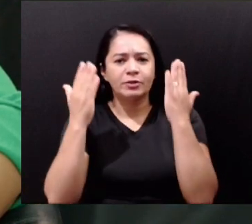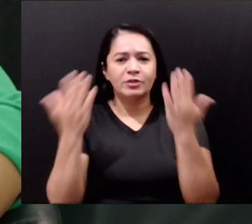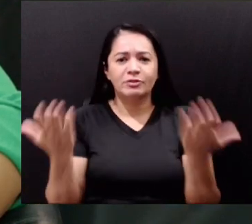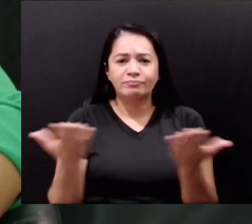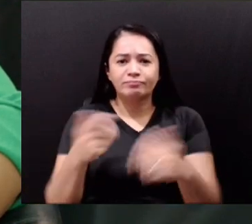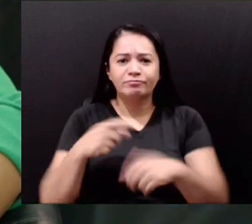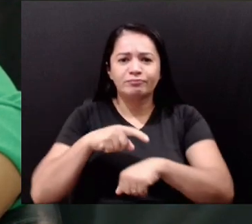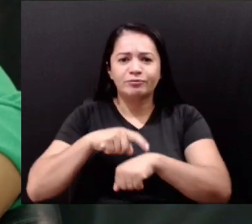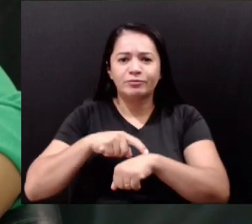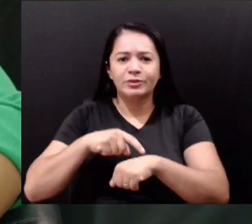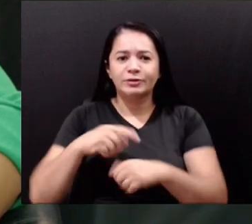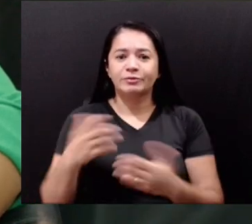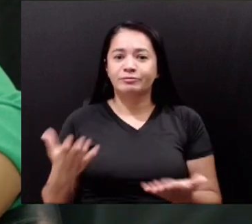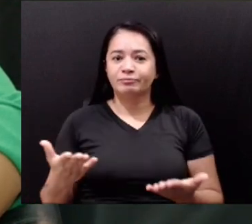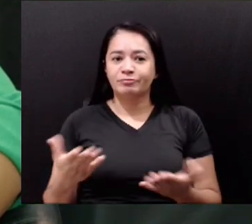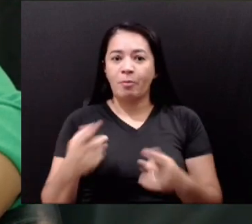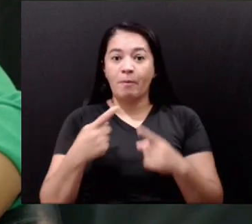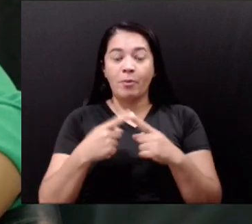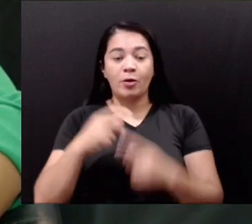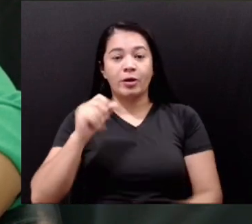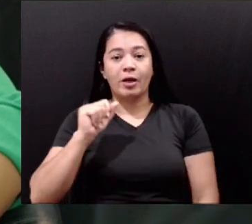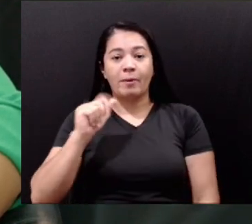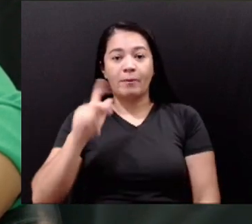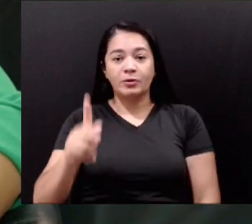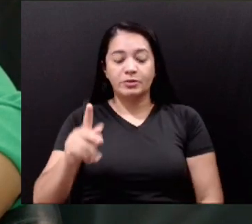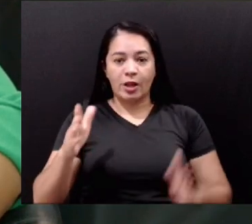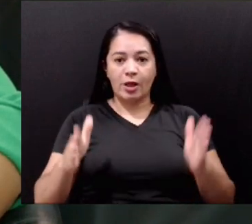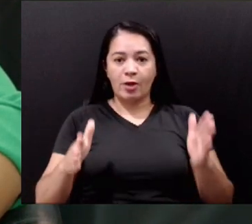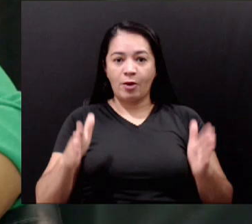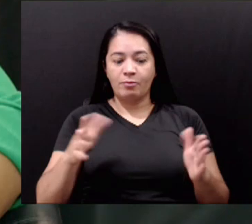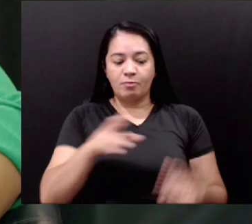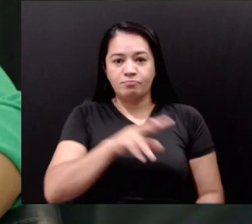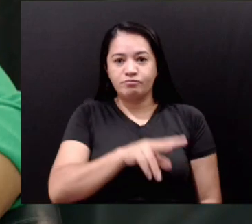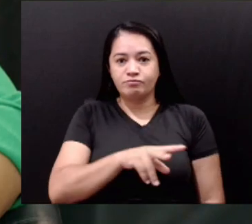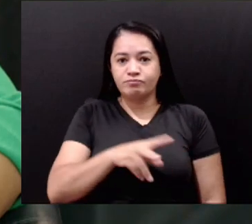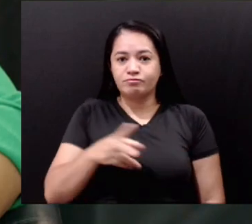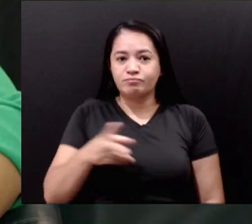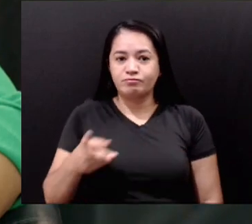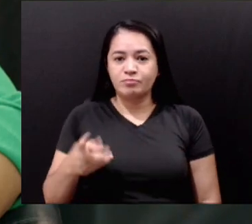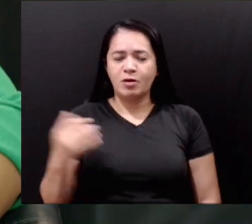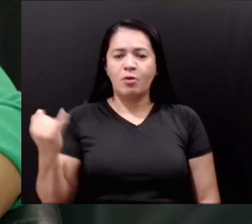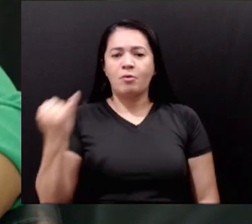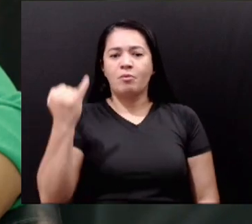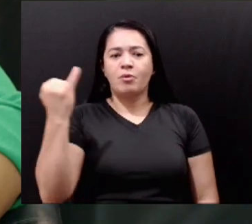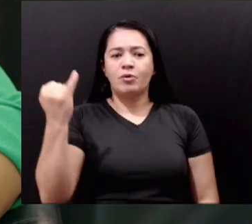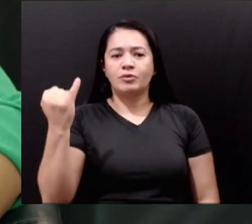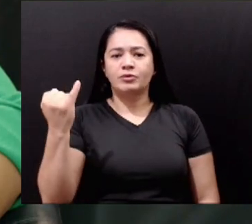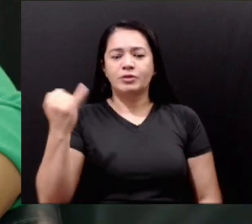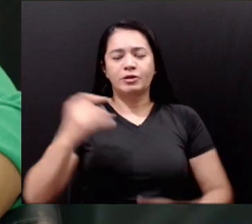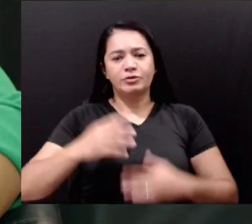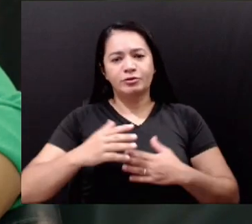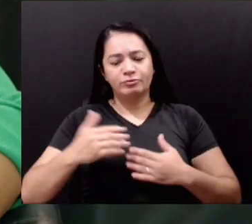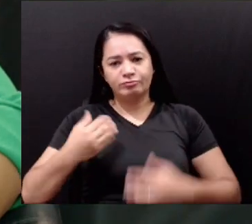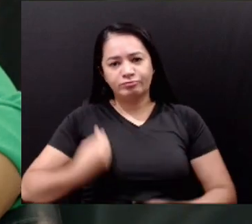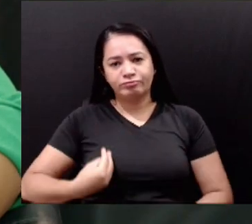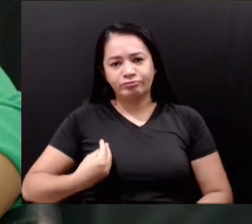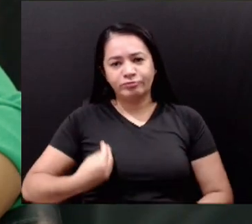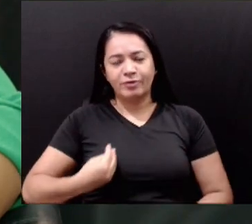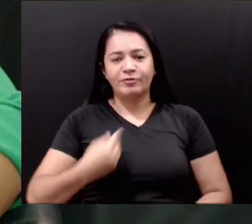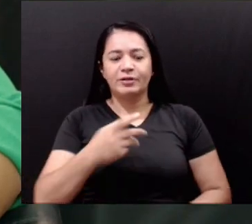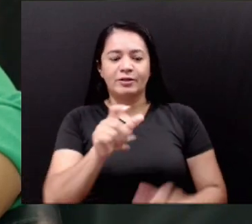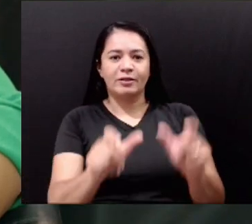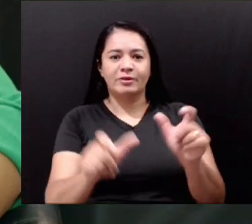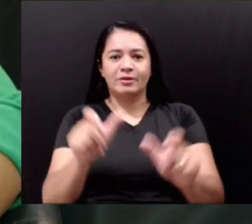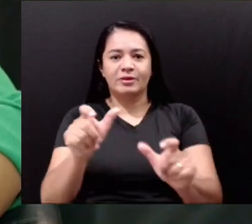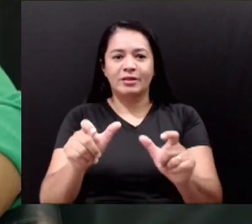aposentadoria representa uma fase de transição com importantes repercussões para a vida das pessoas em suas